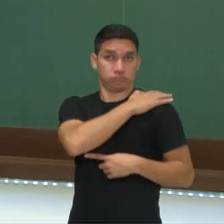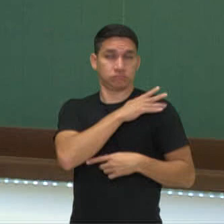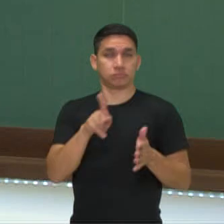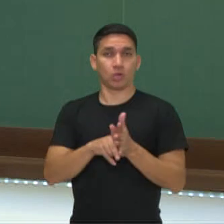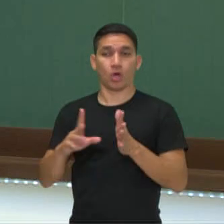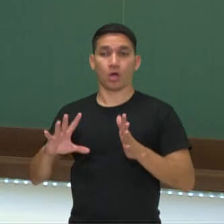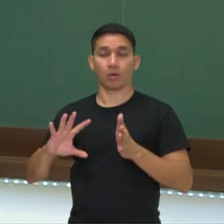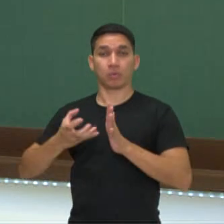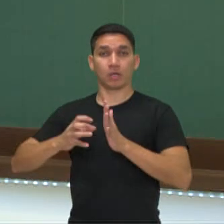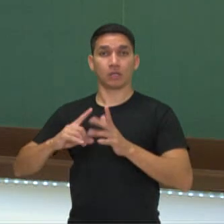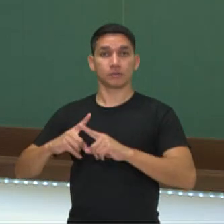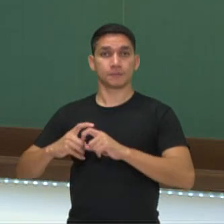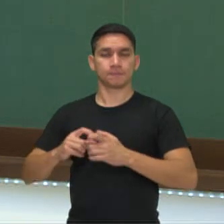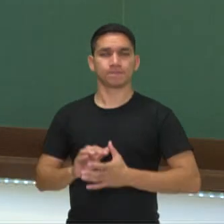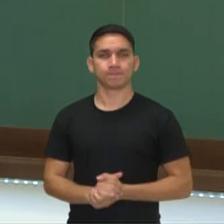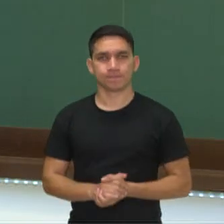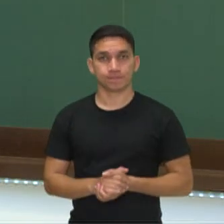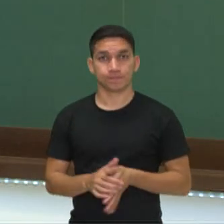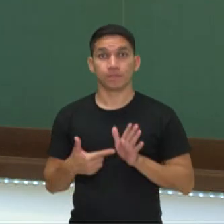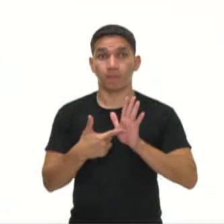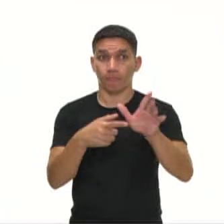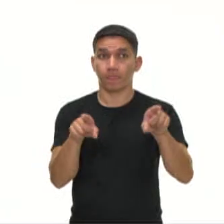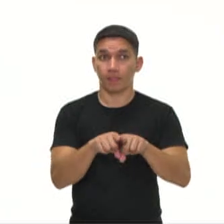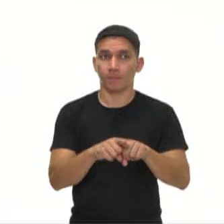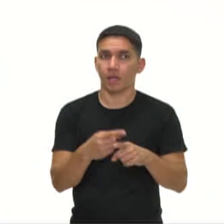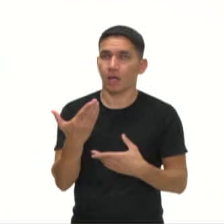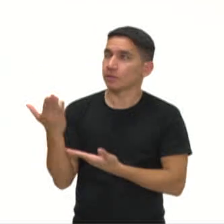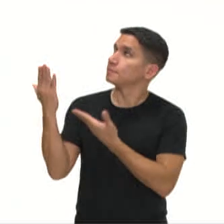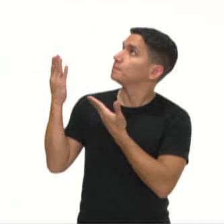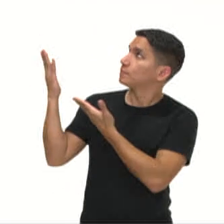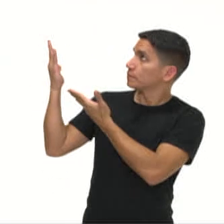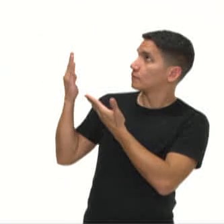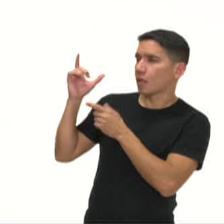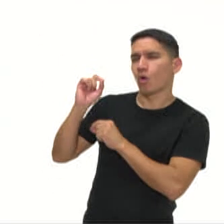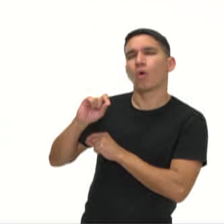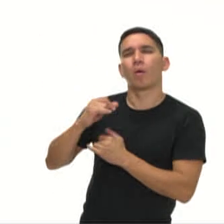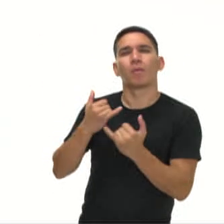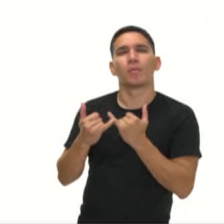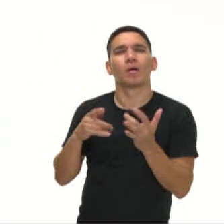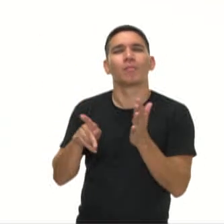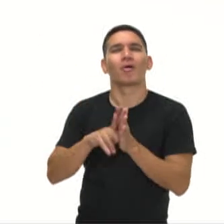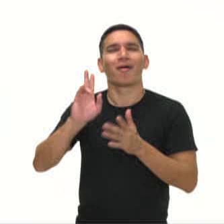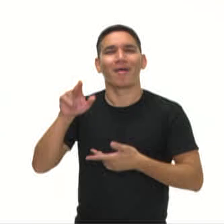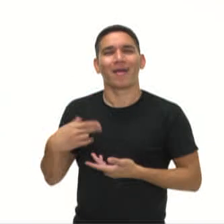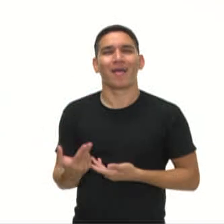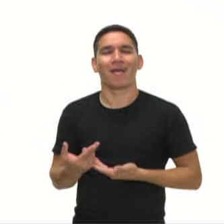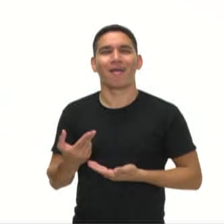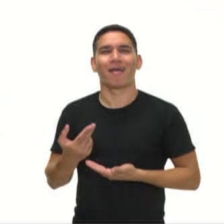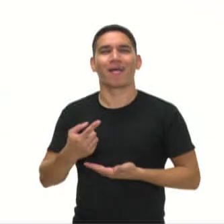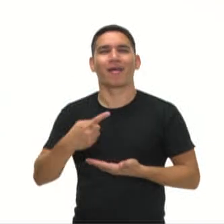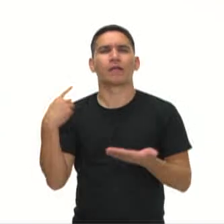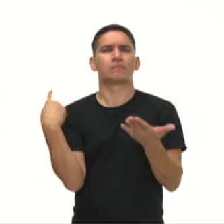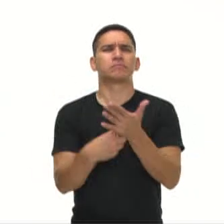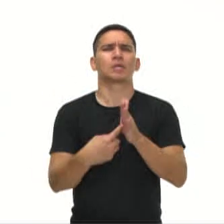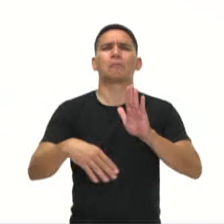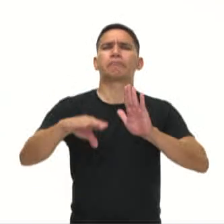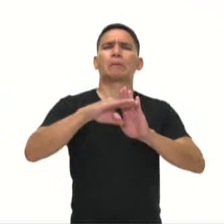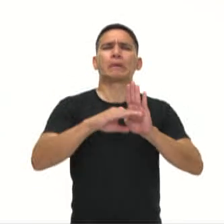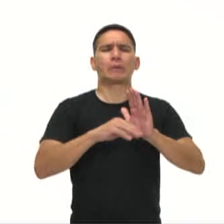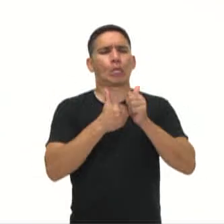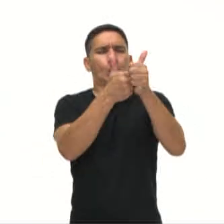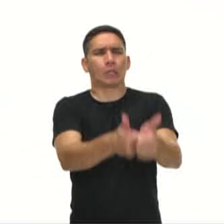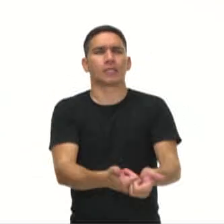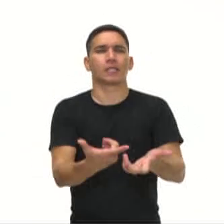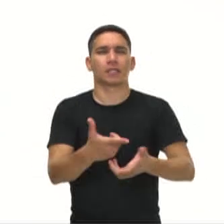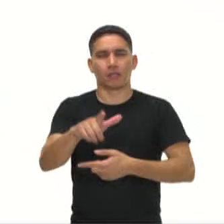Nazista. E eu trago para você ali mais em cima algo que seria como um lema do nazismo alemão. Em